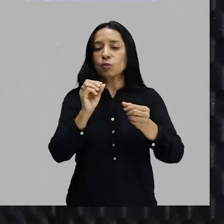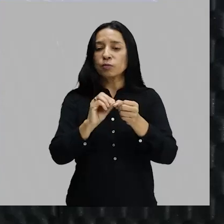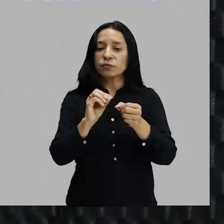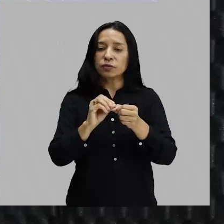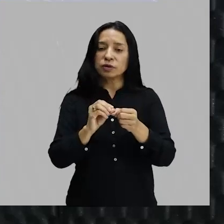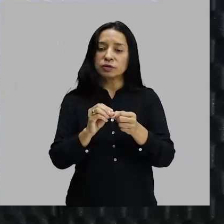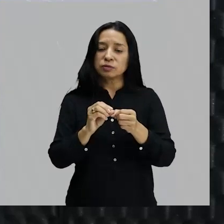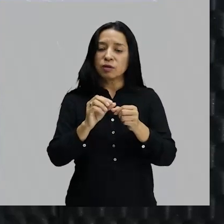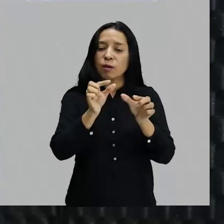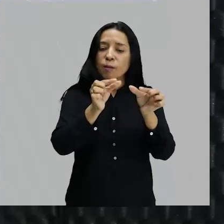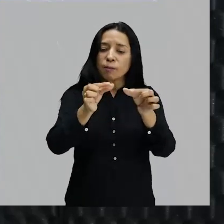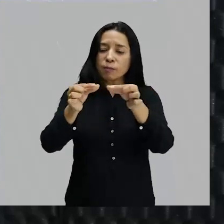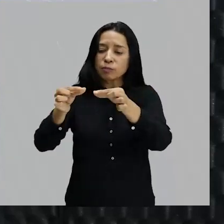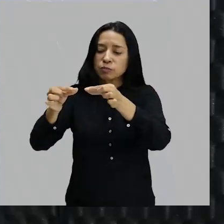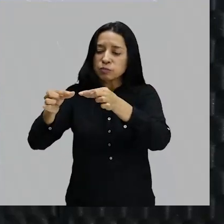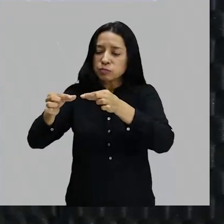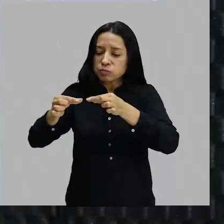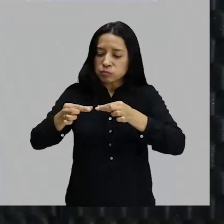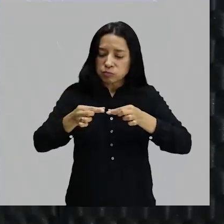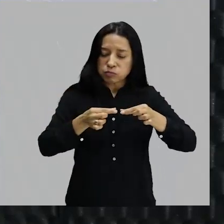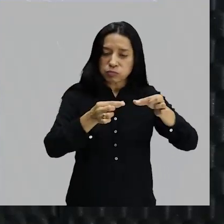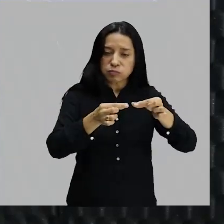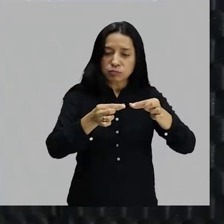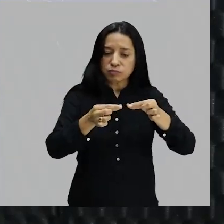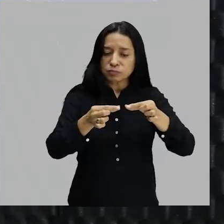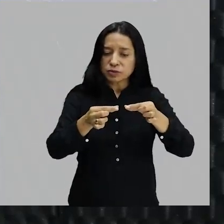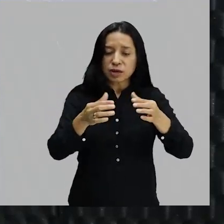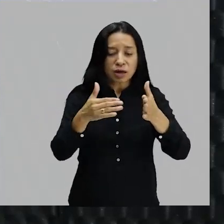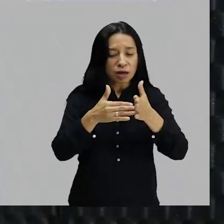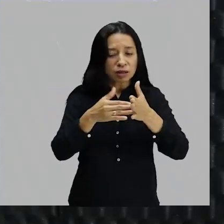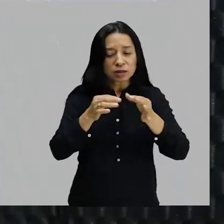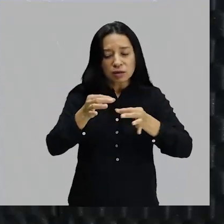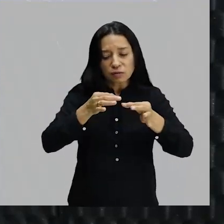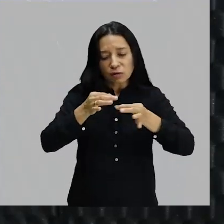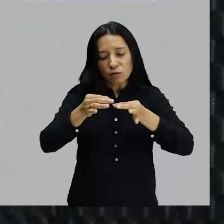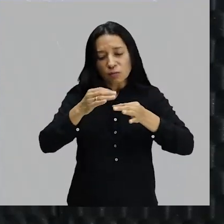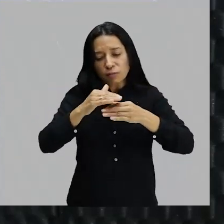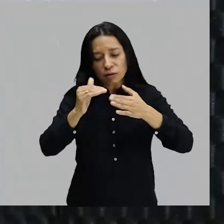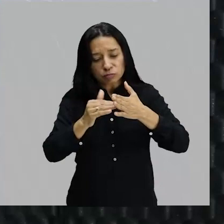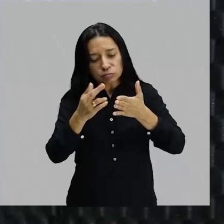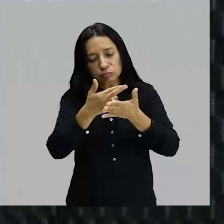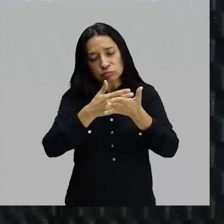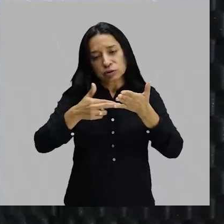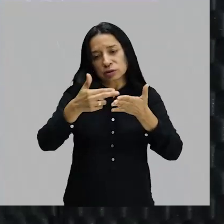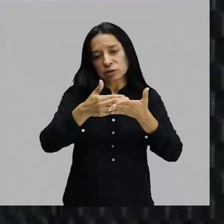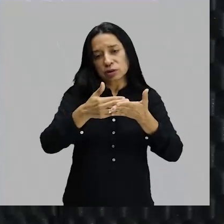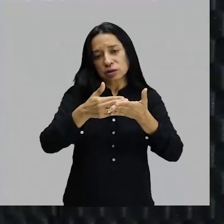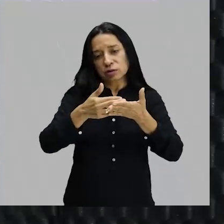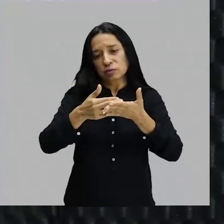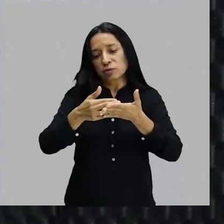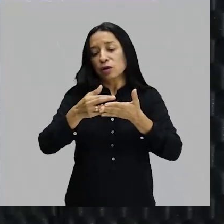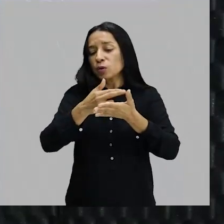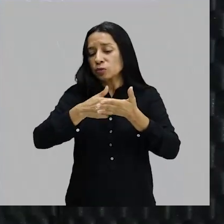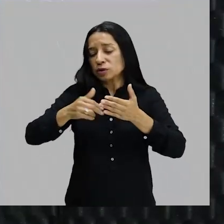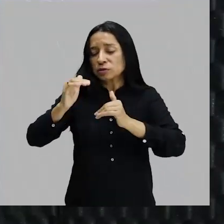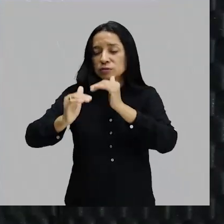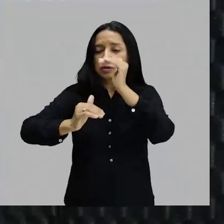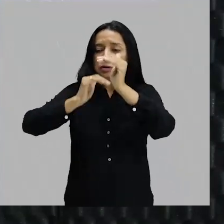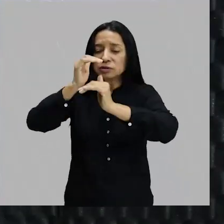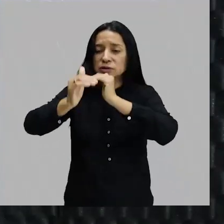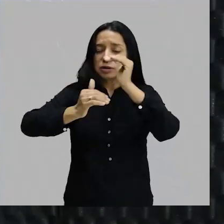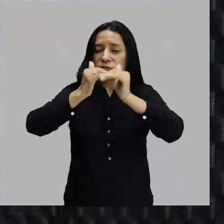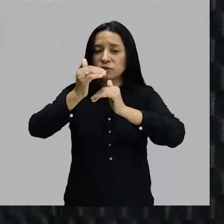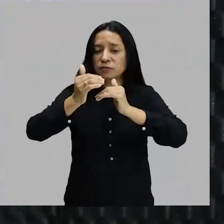mosaico. Pedrinha, pedrinha, pedrinha, pedrinha, pedrinha, pedrinha, até formar o desenho todo. E esses desenhos vão se sofisticando à medida que o tempo passa.